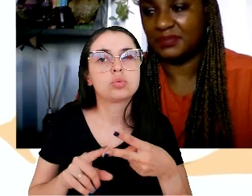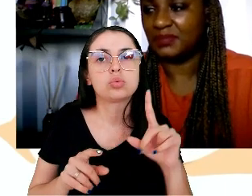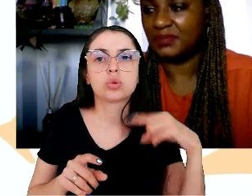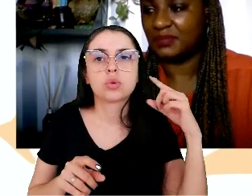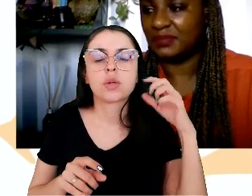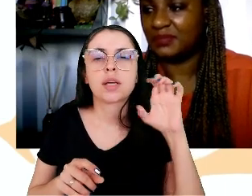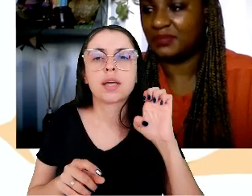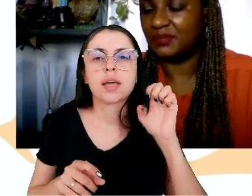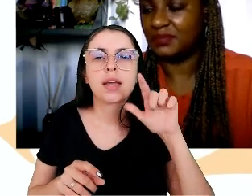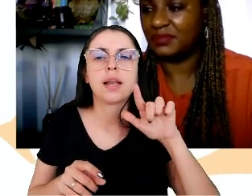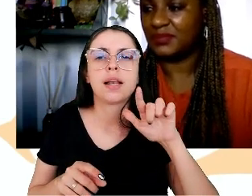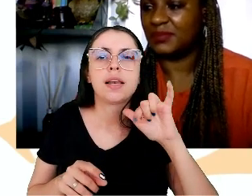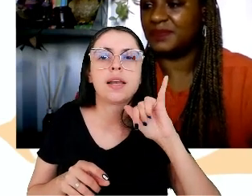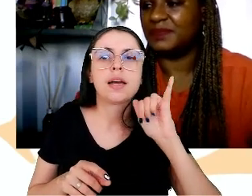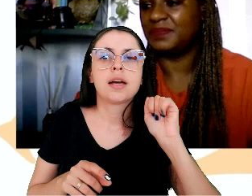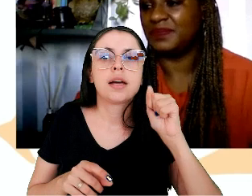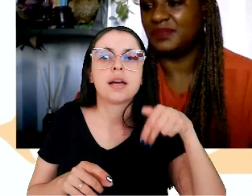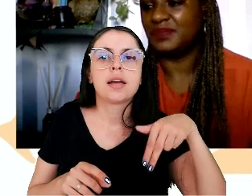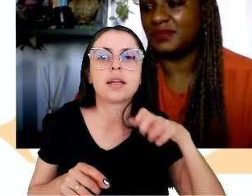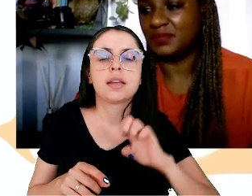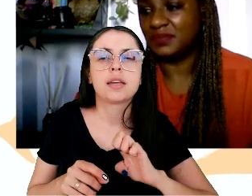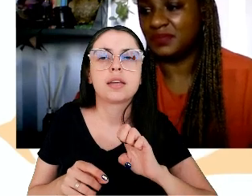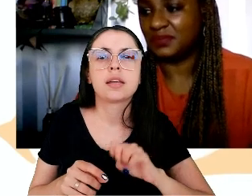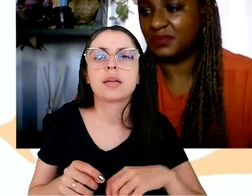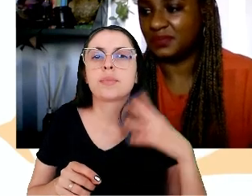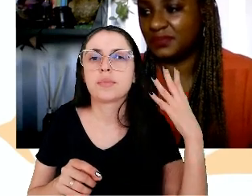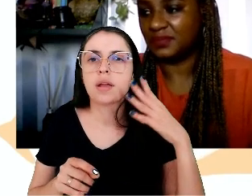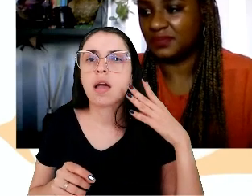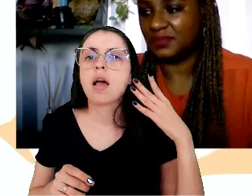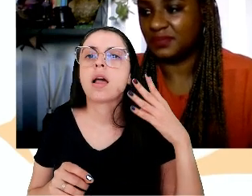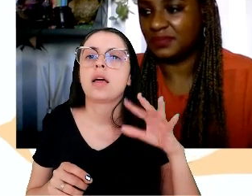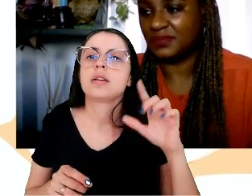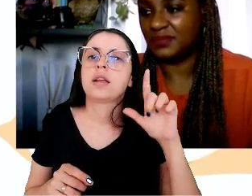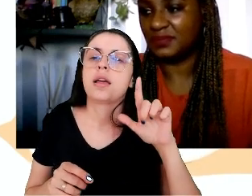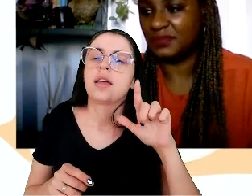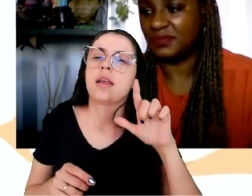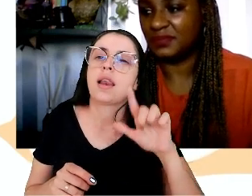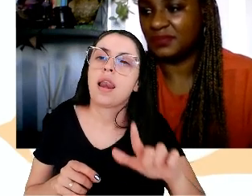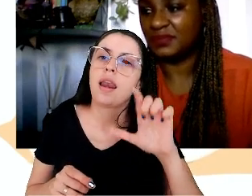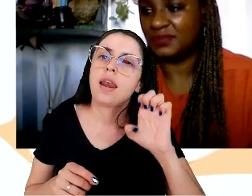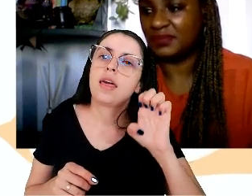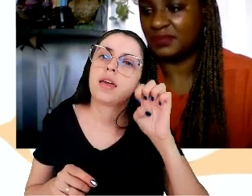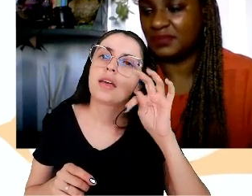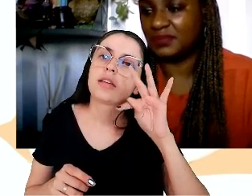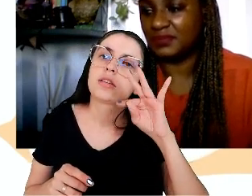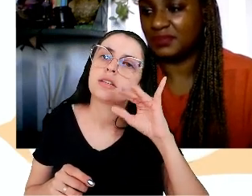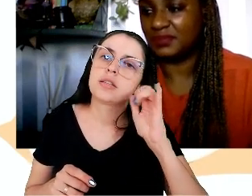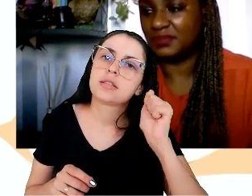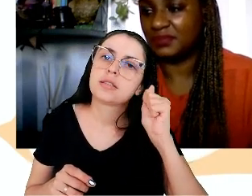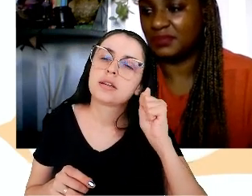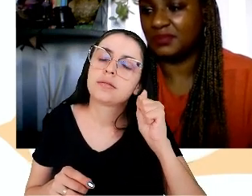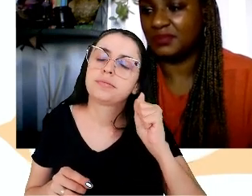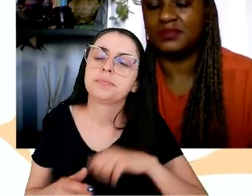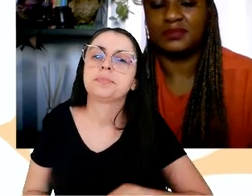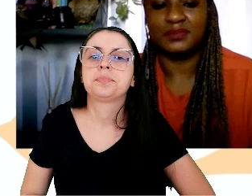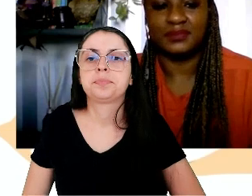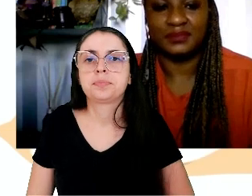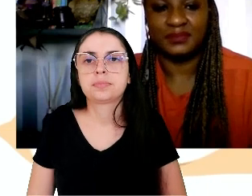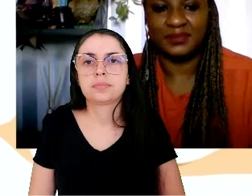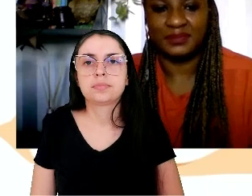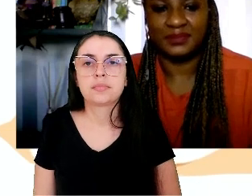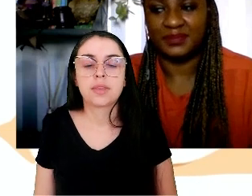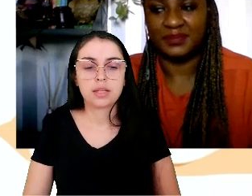Eliane Muller, e como debatedora a doutora Letícia Banks Ferreira Lopes, juíza federal também.